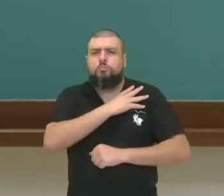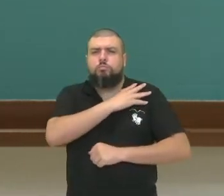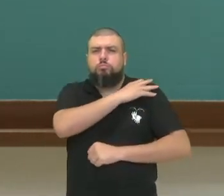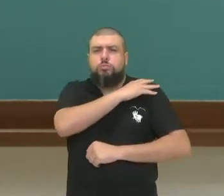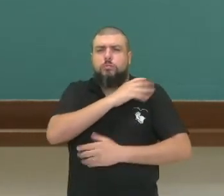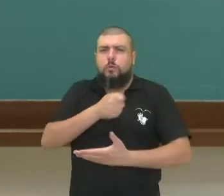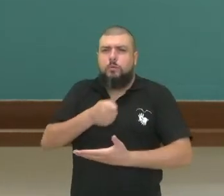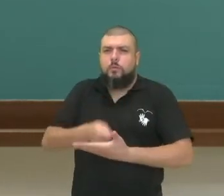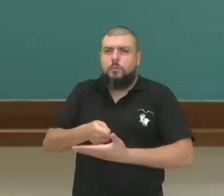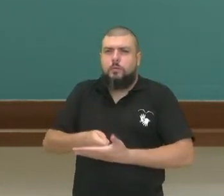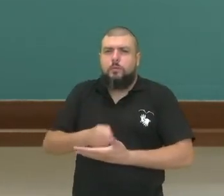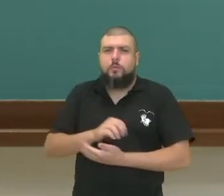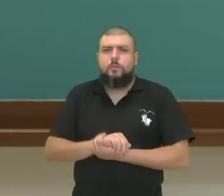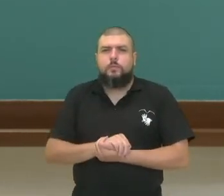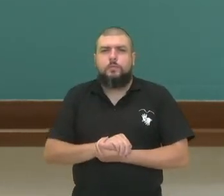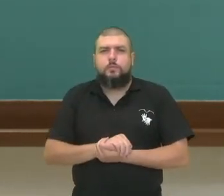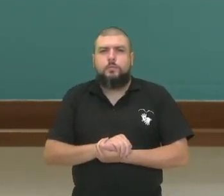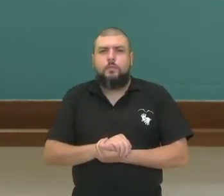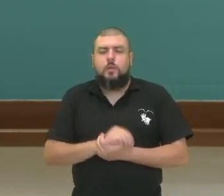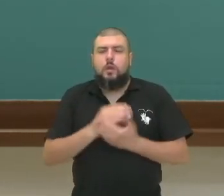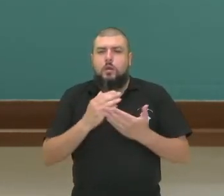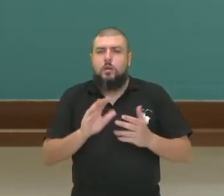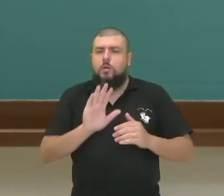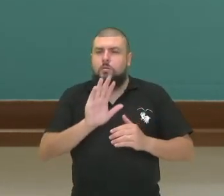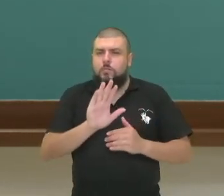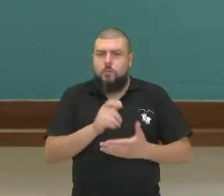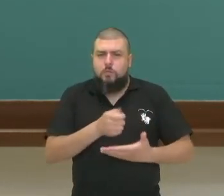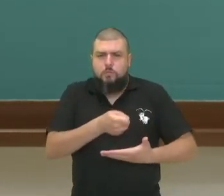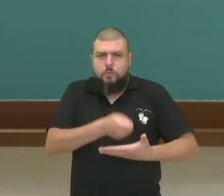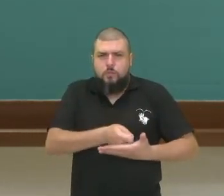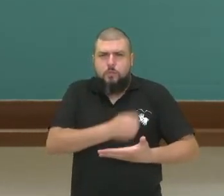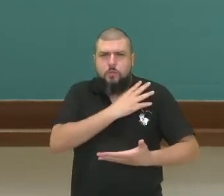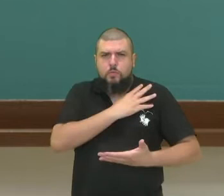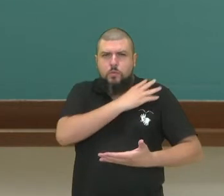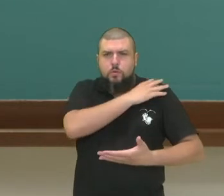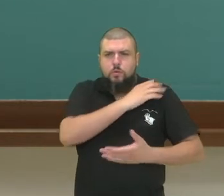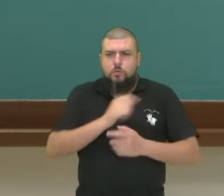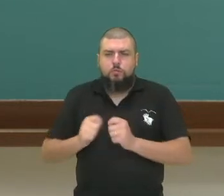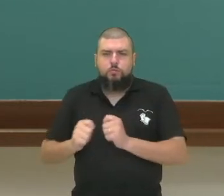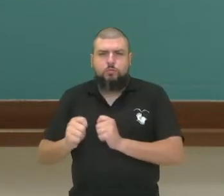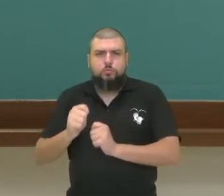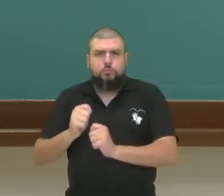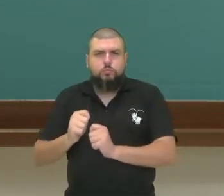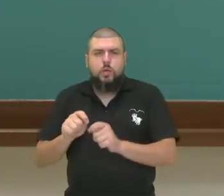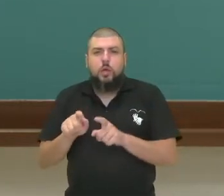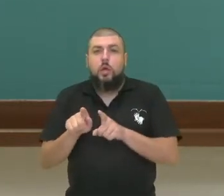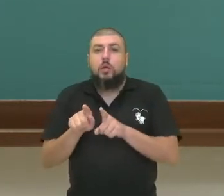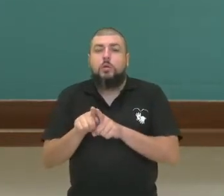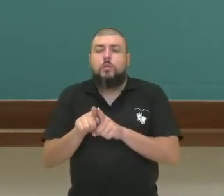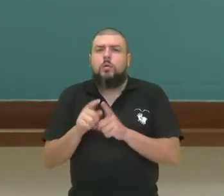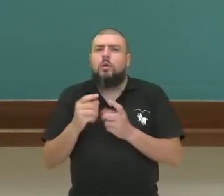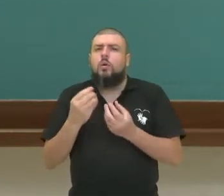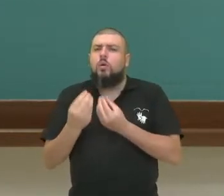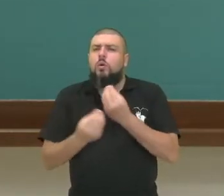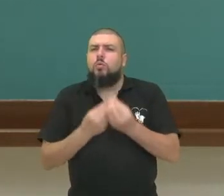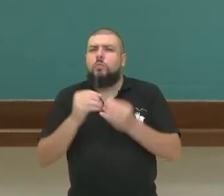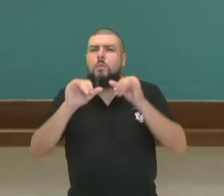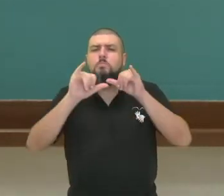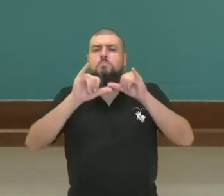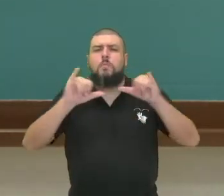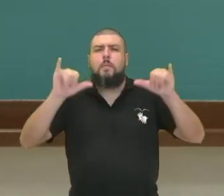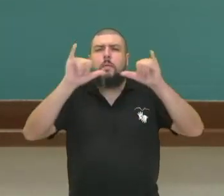o aspecto econômico do regime militar, alinhado aí com o aspecto da propaganda oficial do